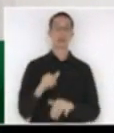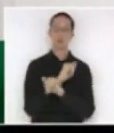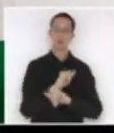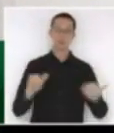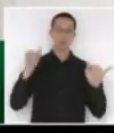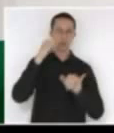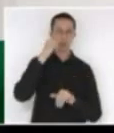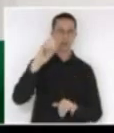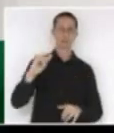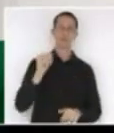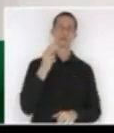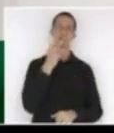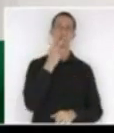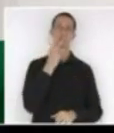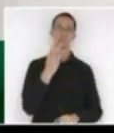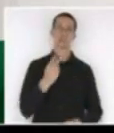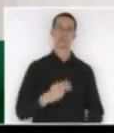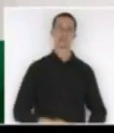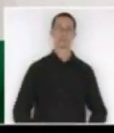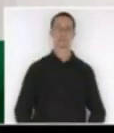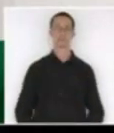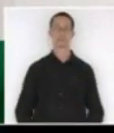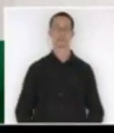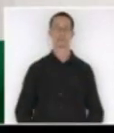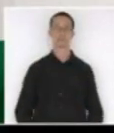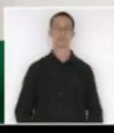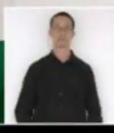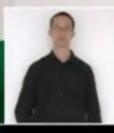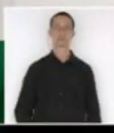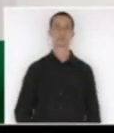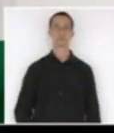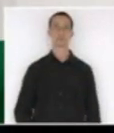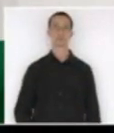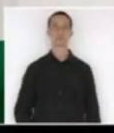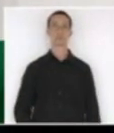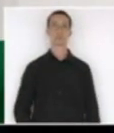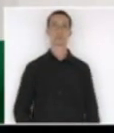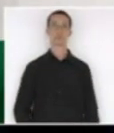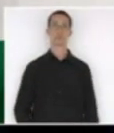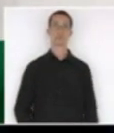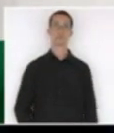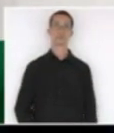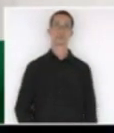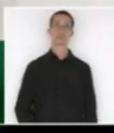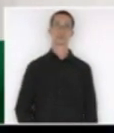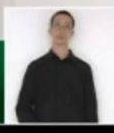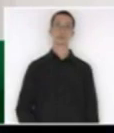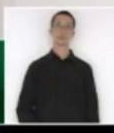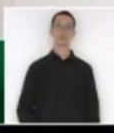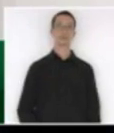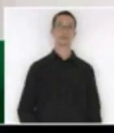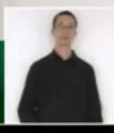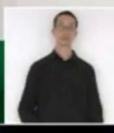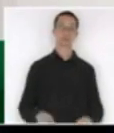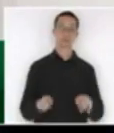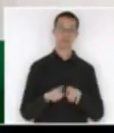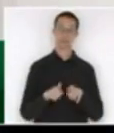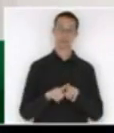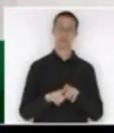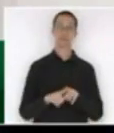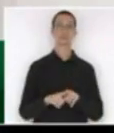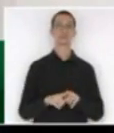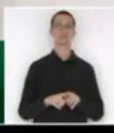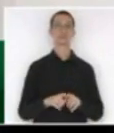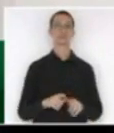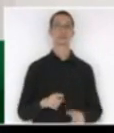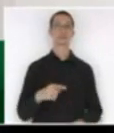Santa Catarina. Mas, por outro lado, levantamos ali, nesta tarde, senhor presidente, início dessa tarde, a preocupação